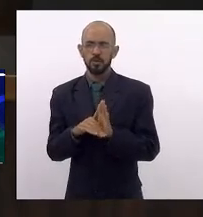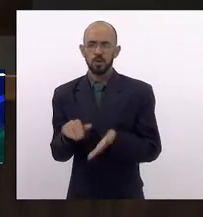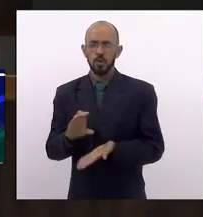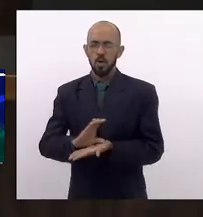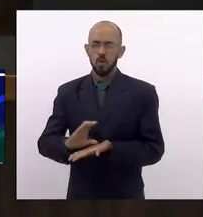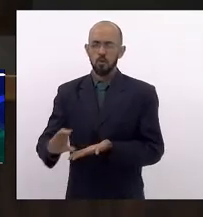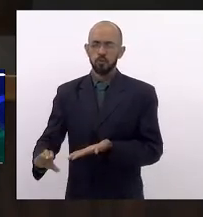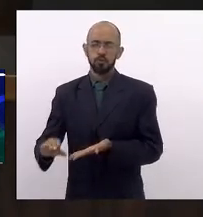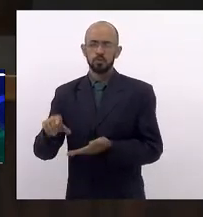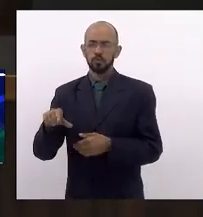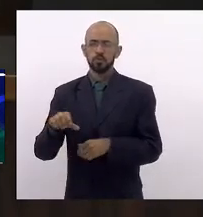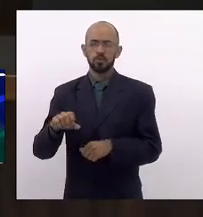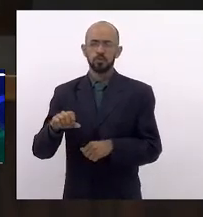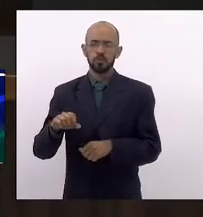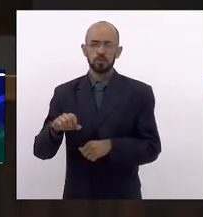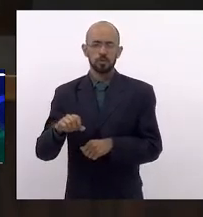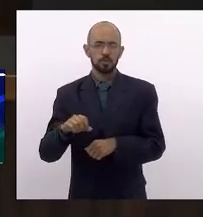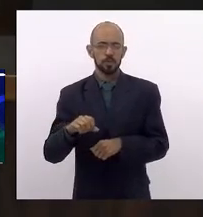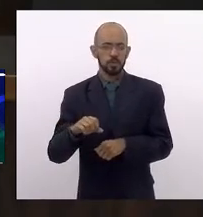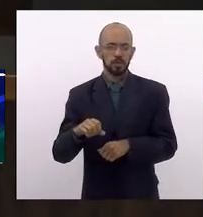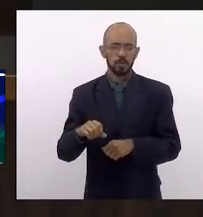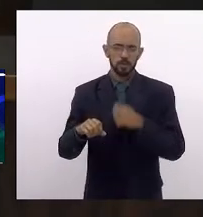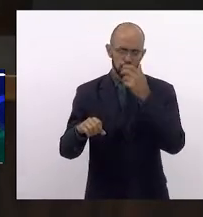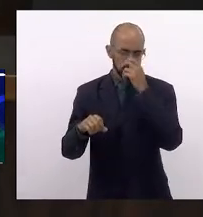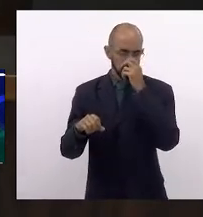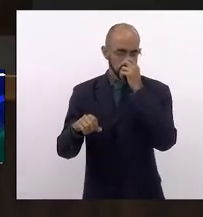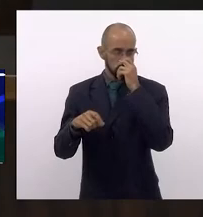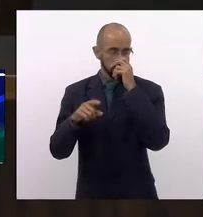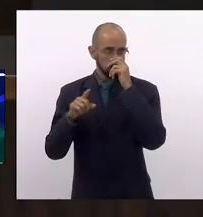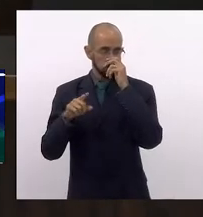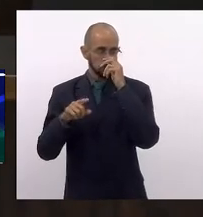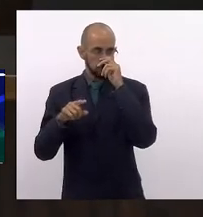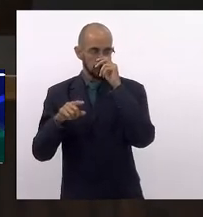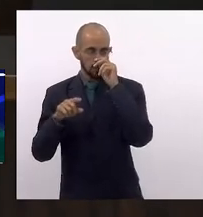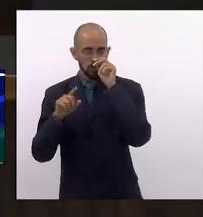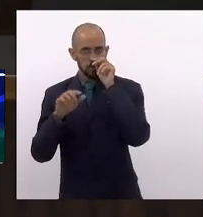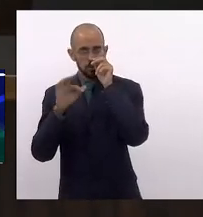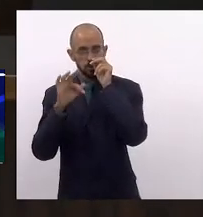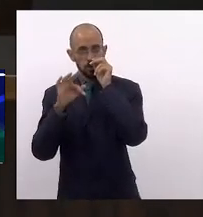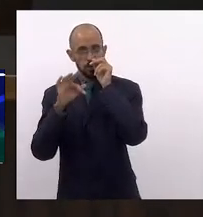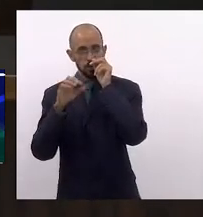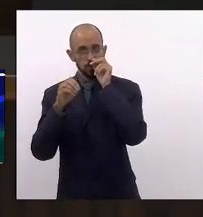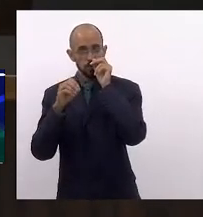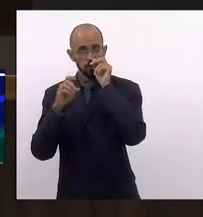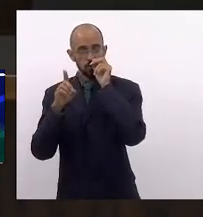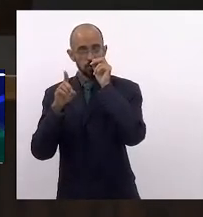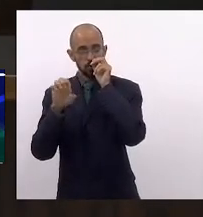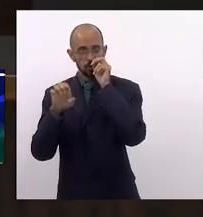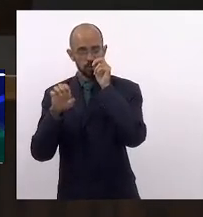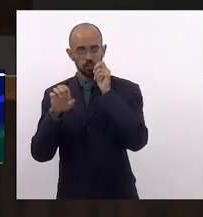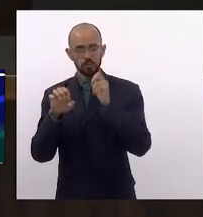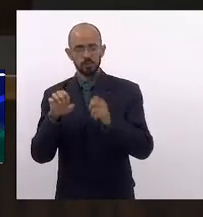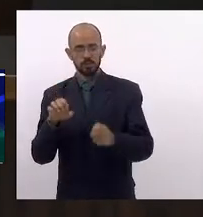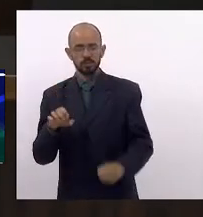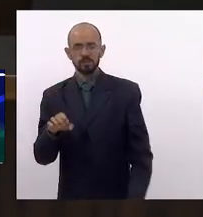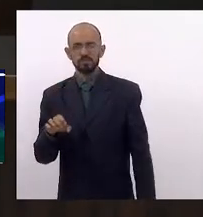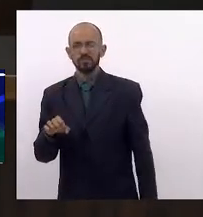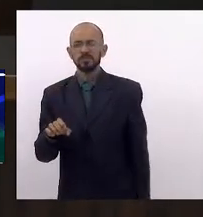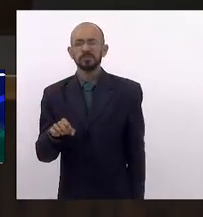de orçamentário que é o nosso famoso forte como o